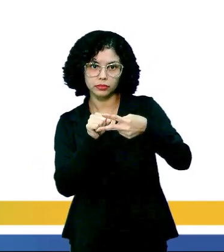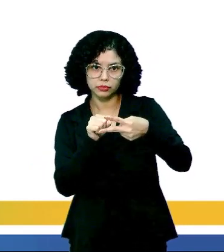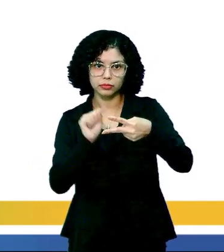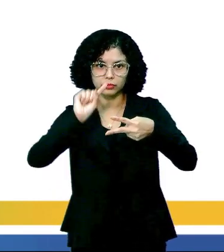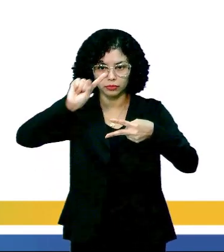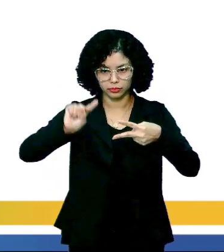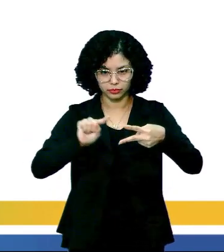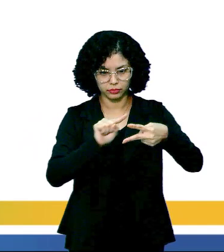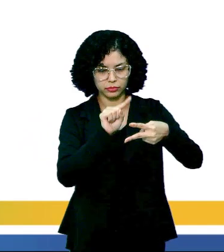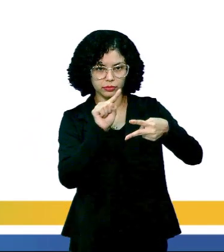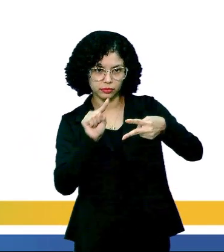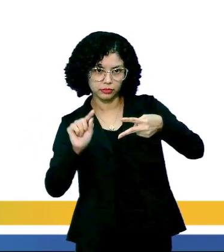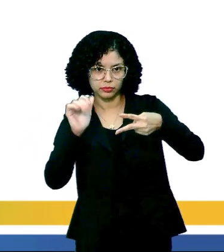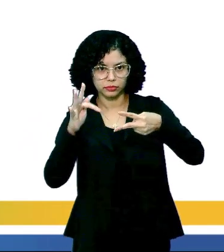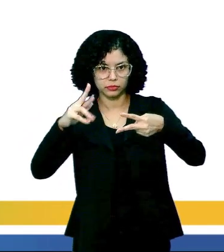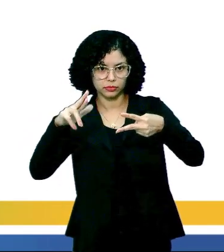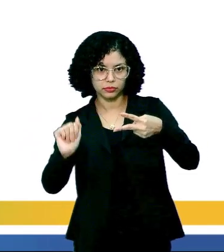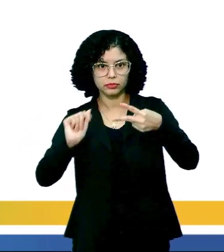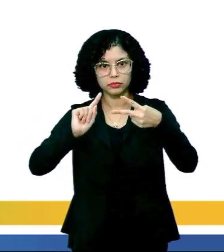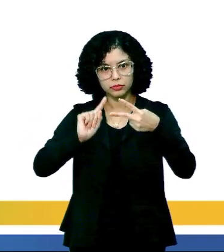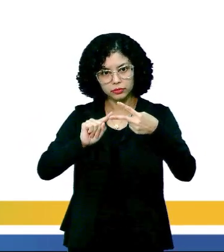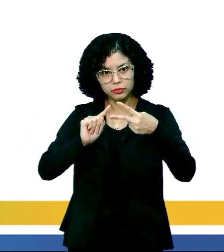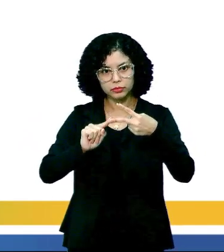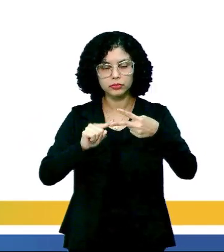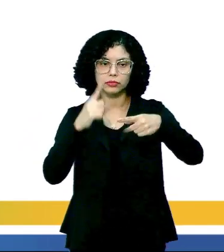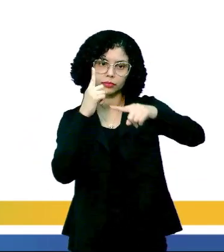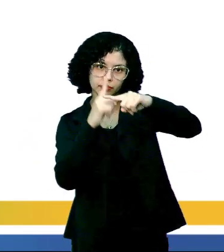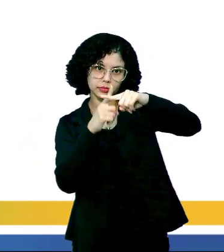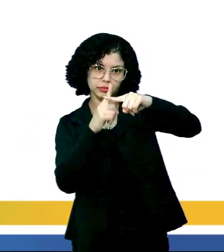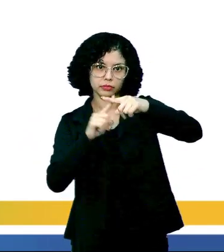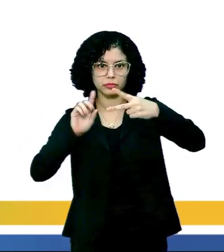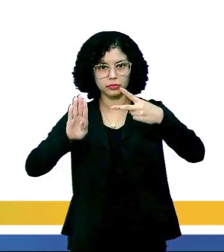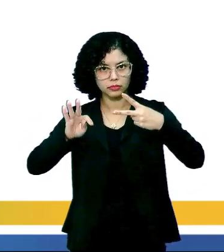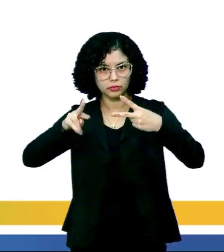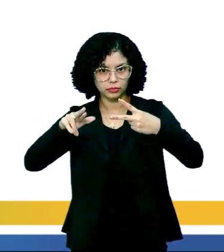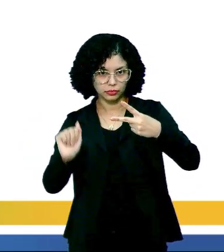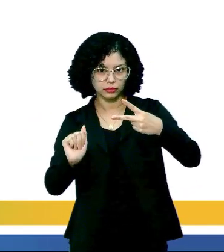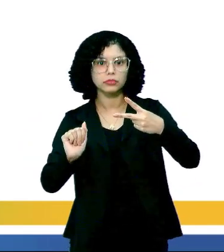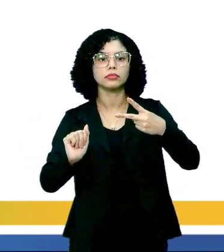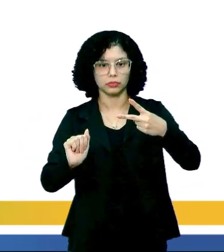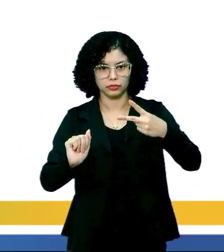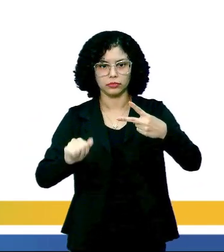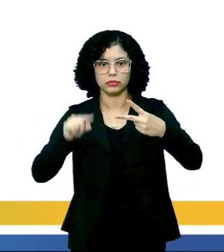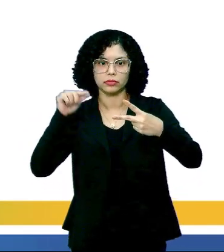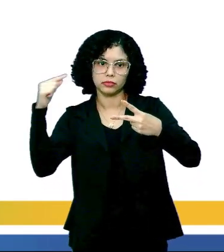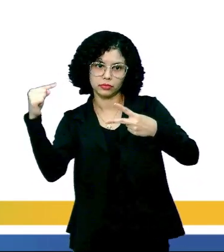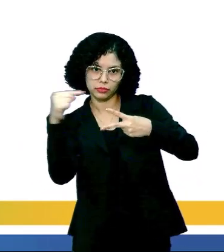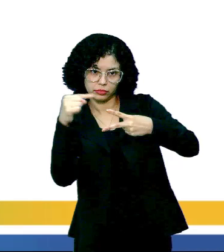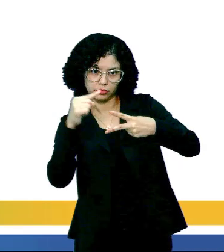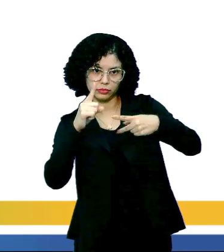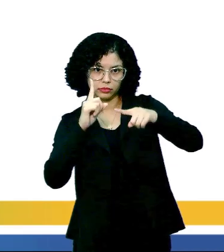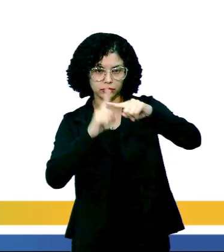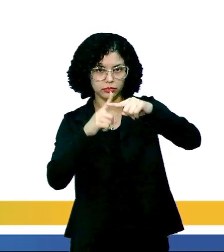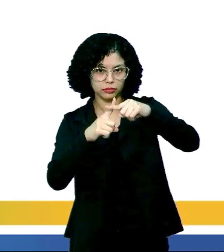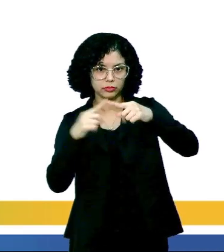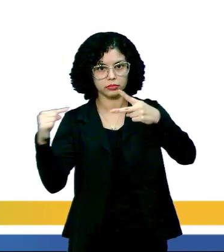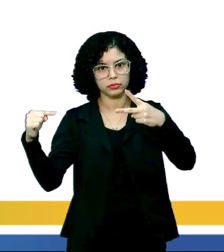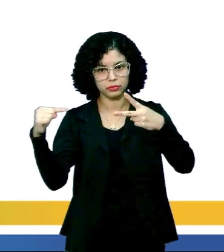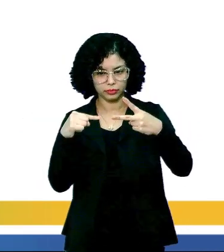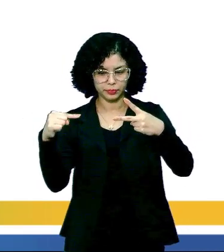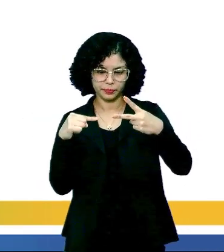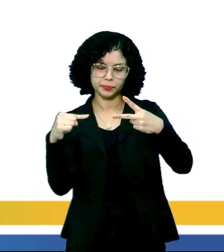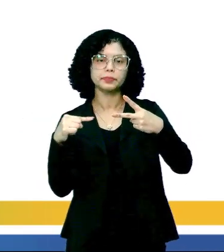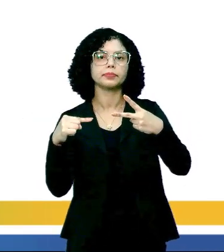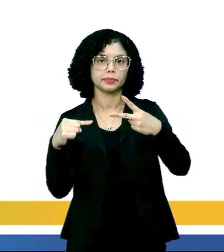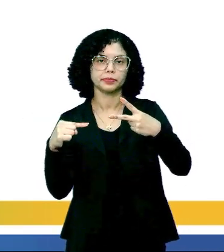partículas alfa e as partículas beta. É preciso lembrar que a partícula alfa ela é uma partícula de carga positiva